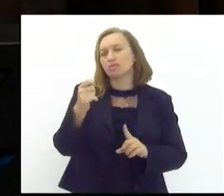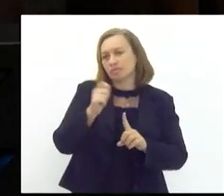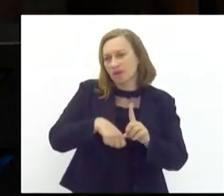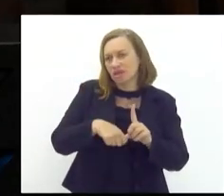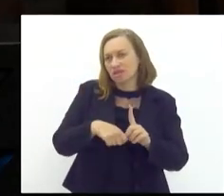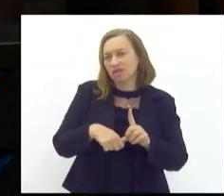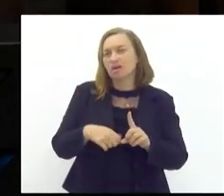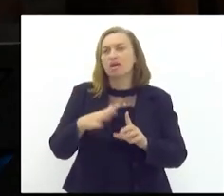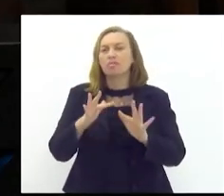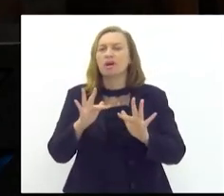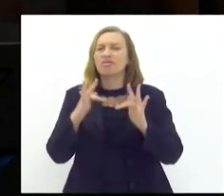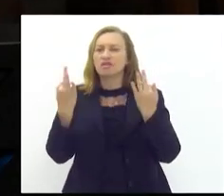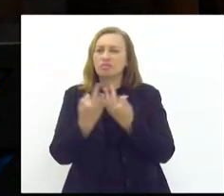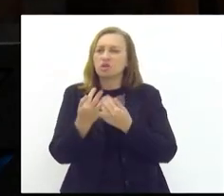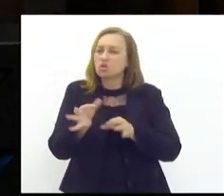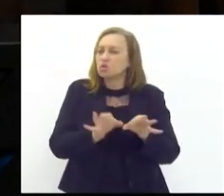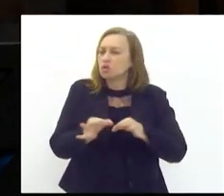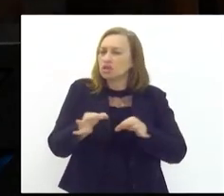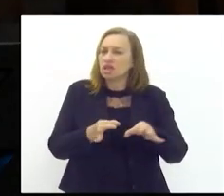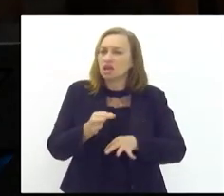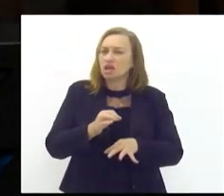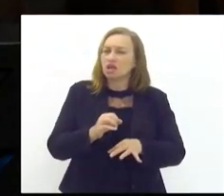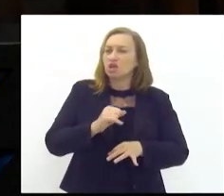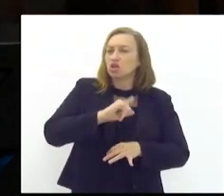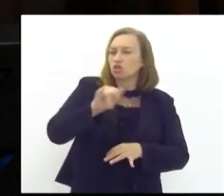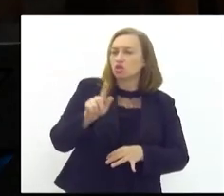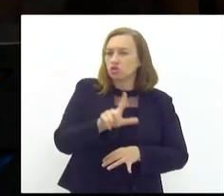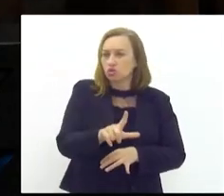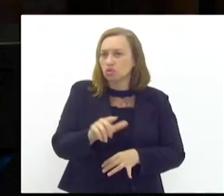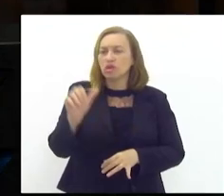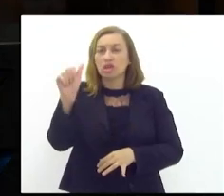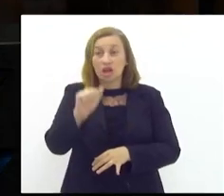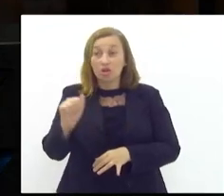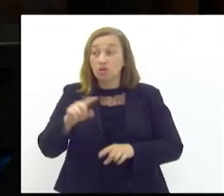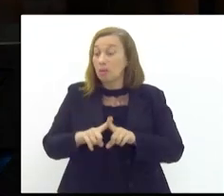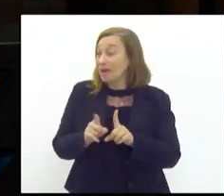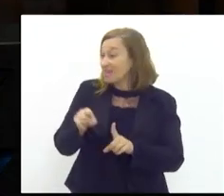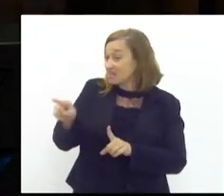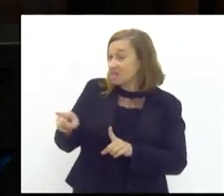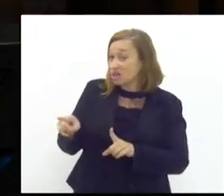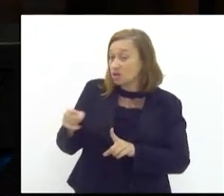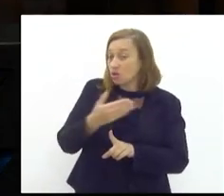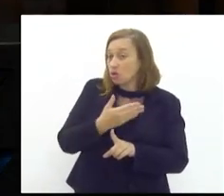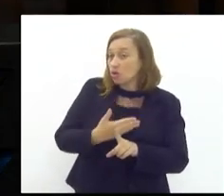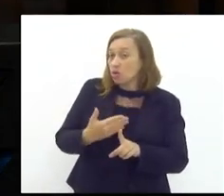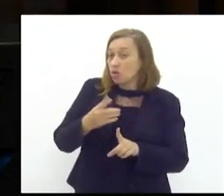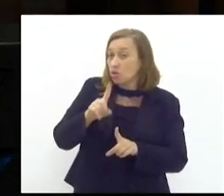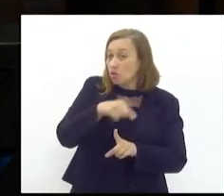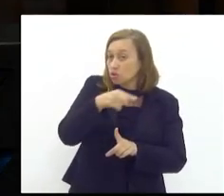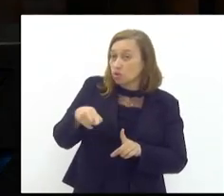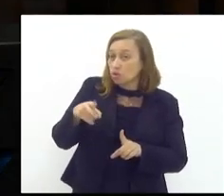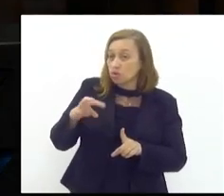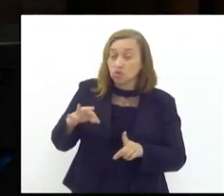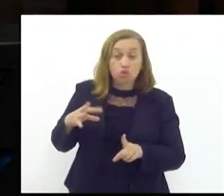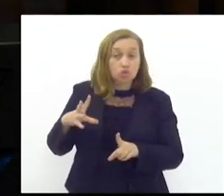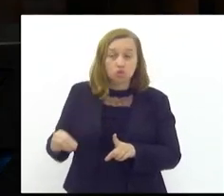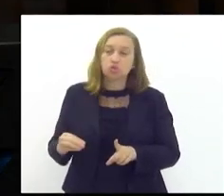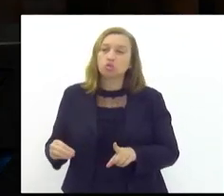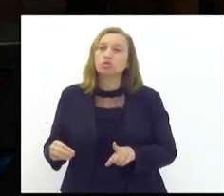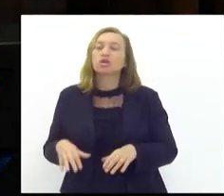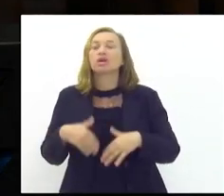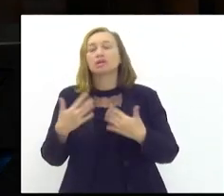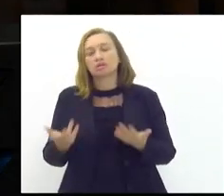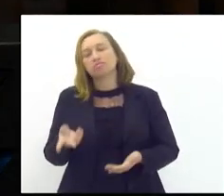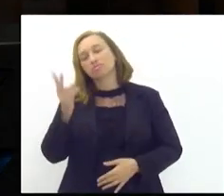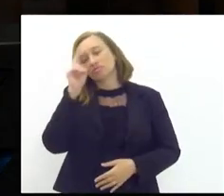se organizarem que eram os meses de Julho Agosto Mas ele foi cortou dezenas de milhares de famílias e aí eu lembro